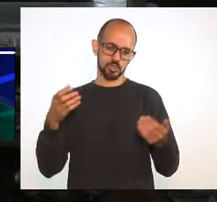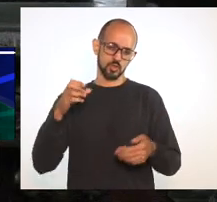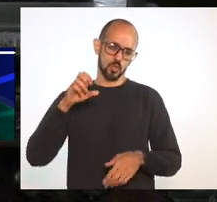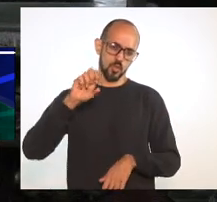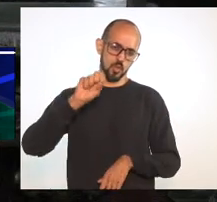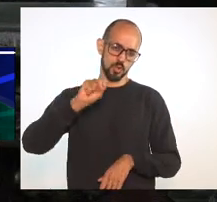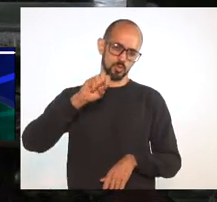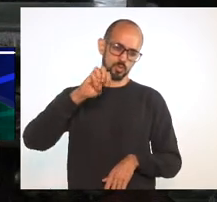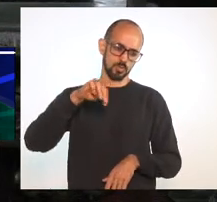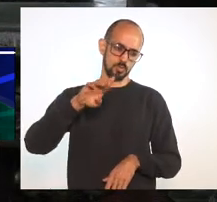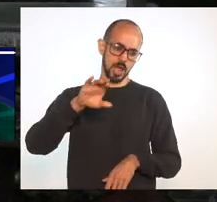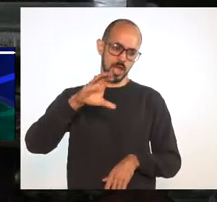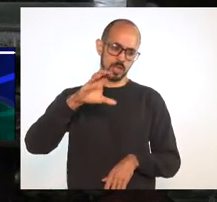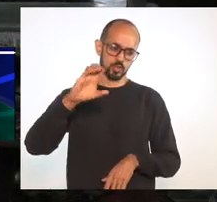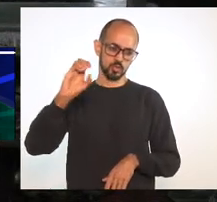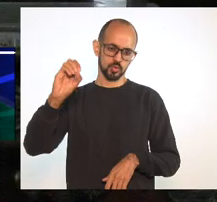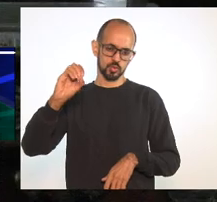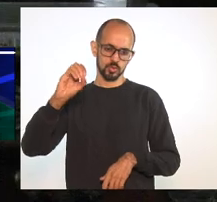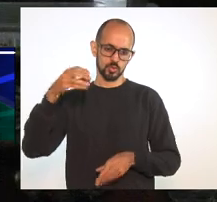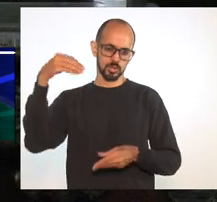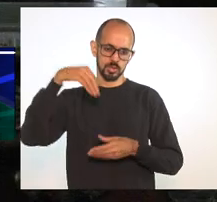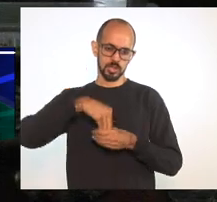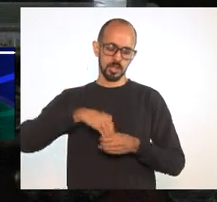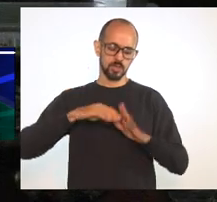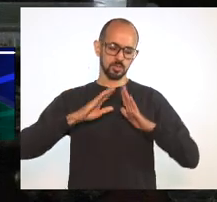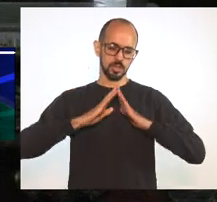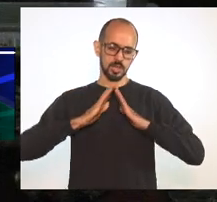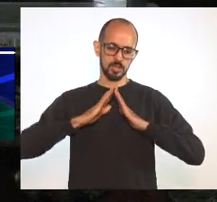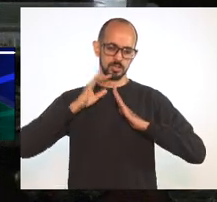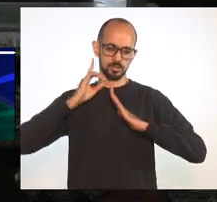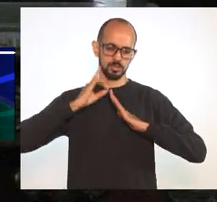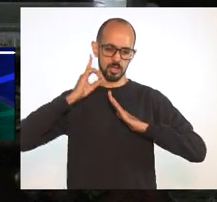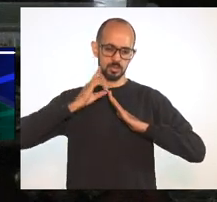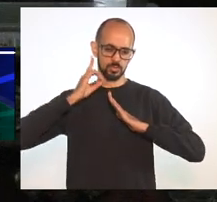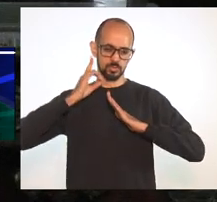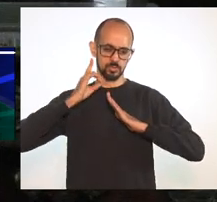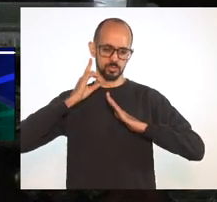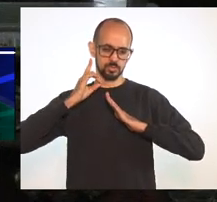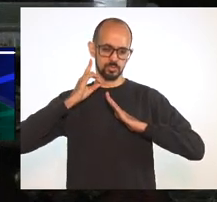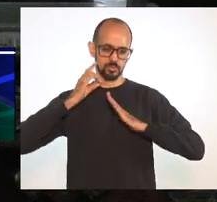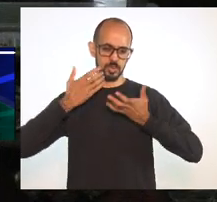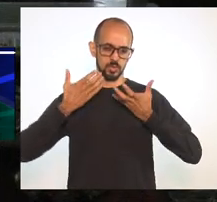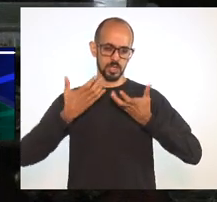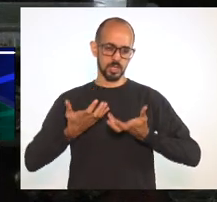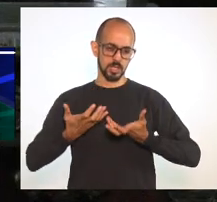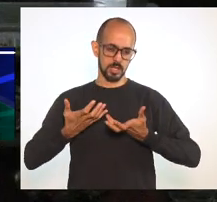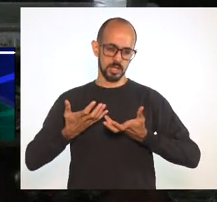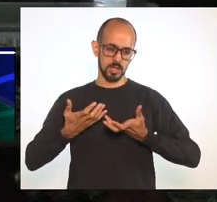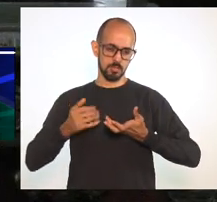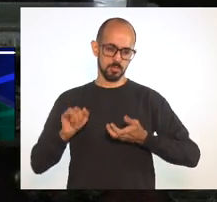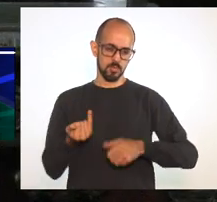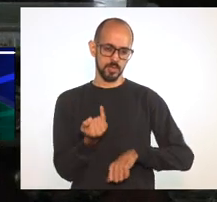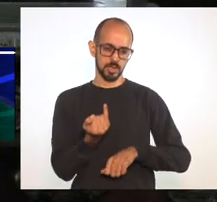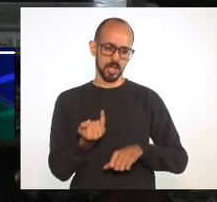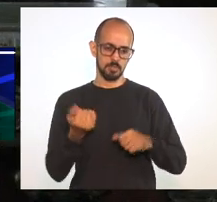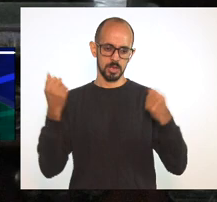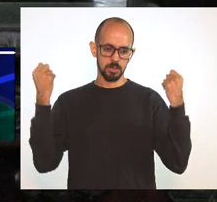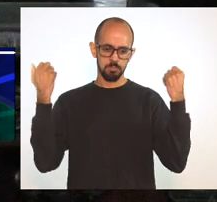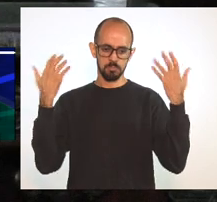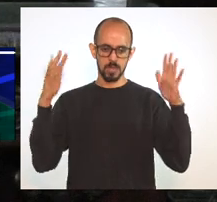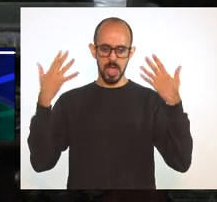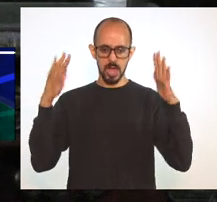de março, aqui dentro dessa casa. Eu queria aproveitar para